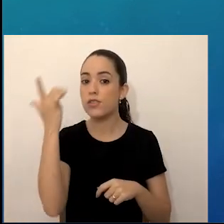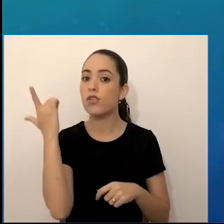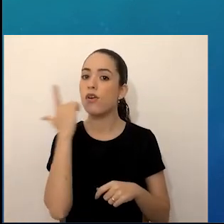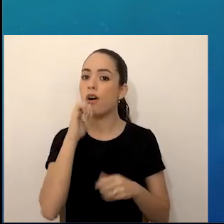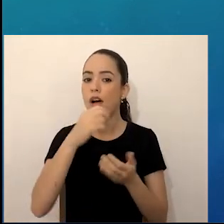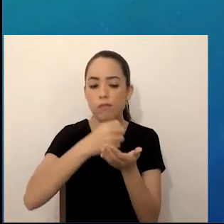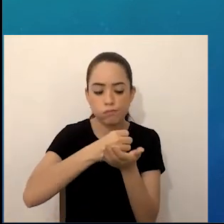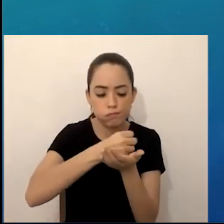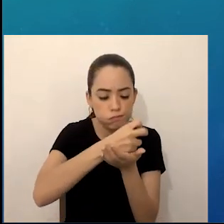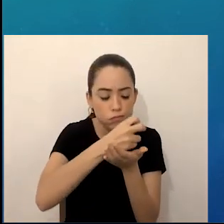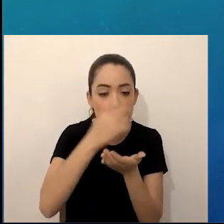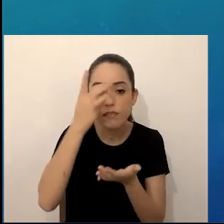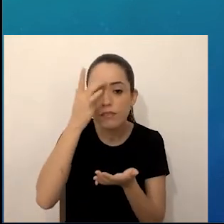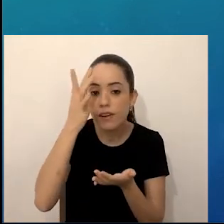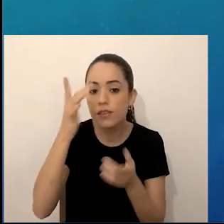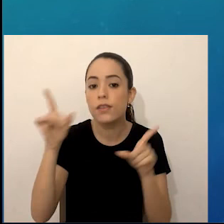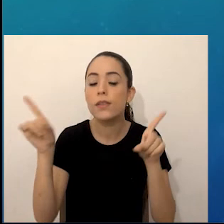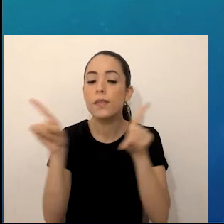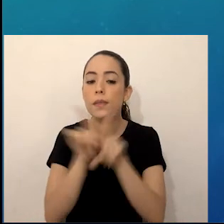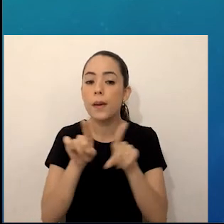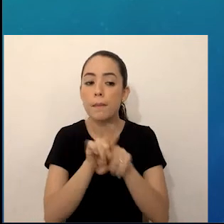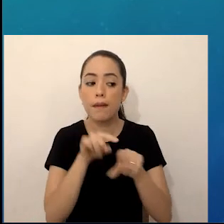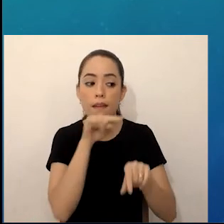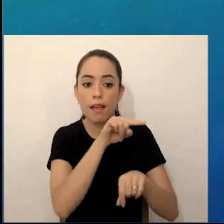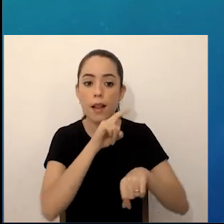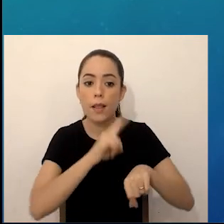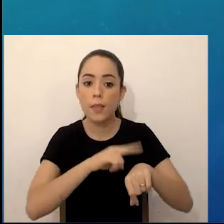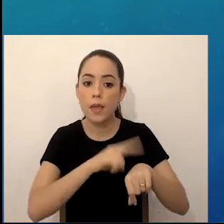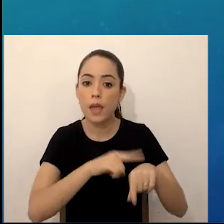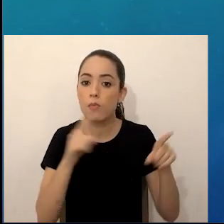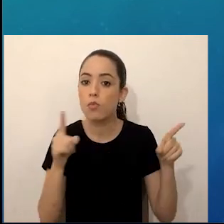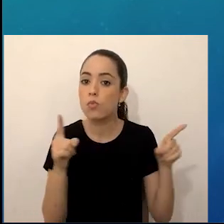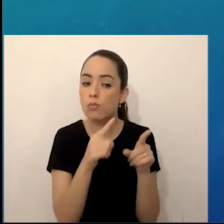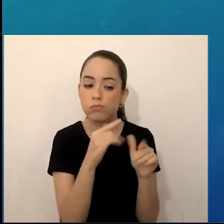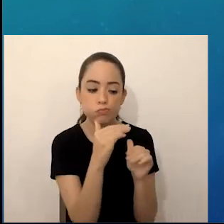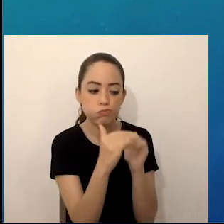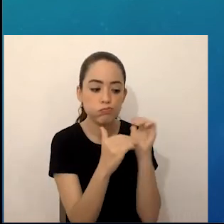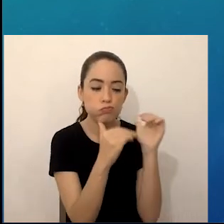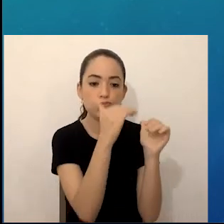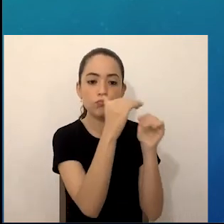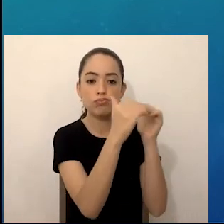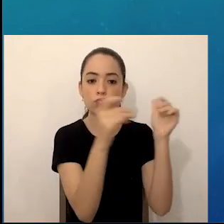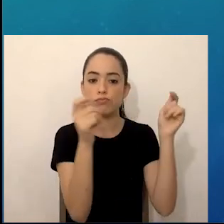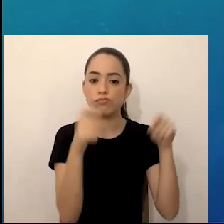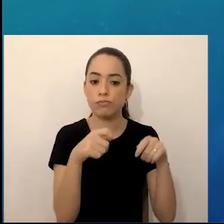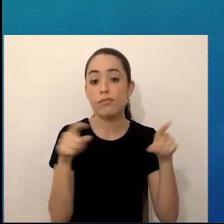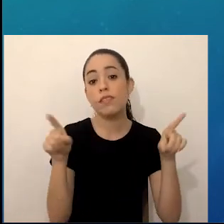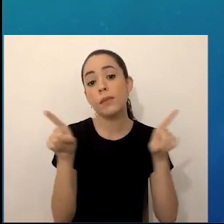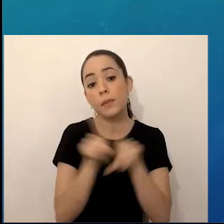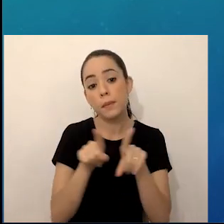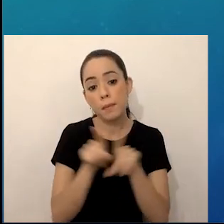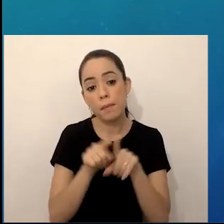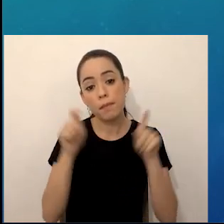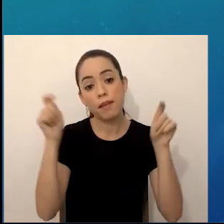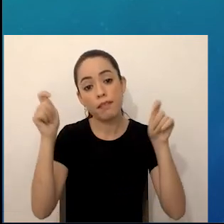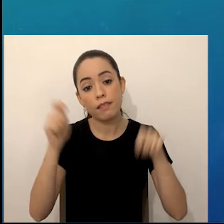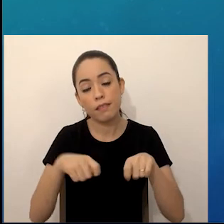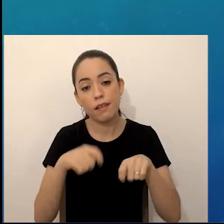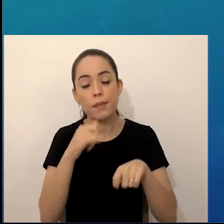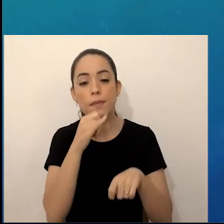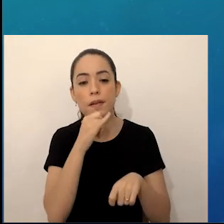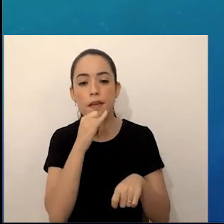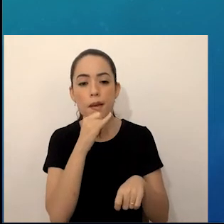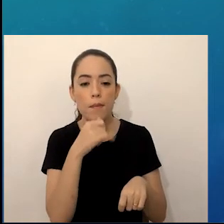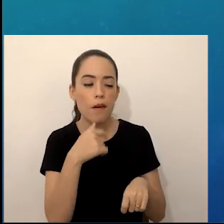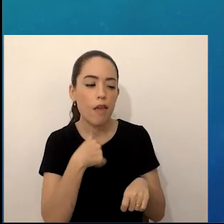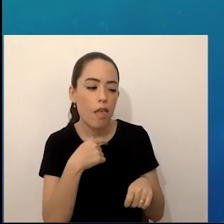embriões, ou pelo tempo curto do seu desenvolvimento, ou pelas possibilidades de se